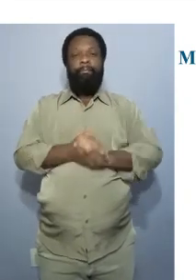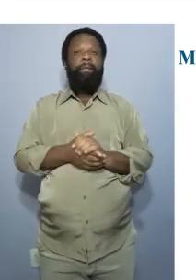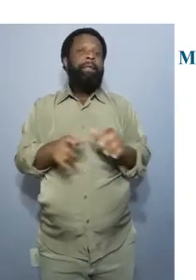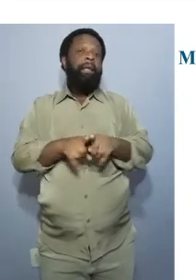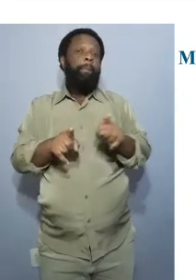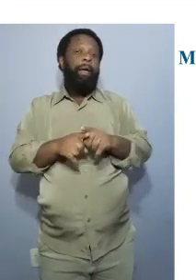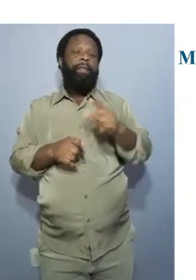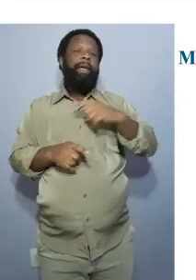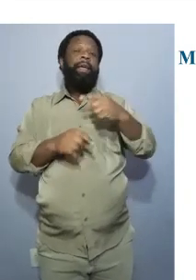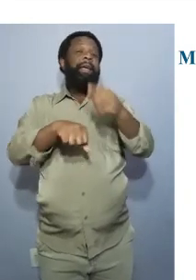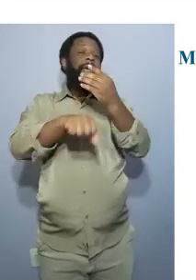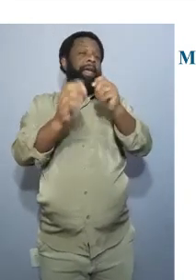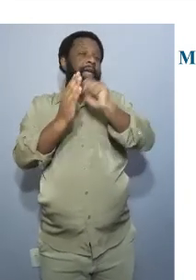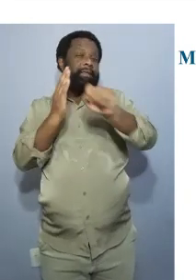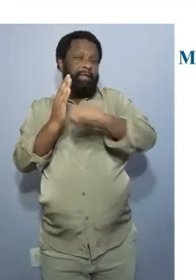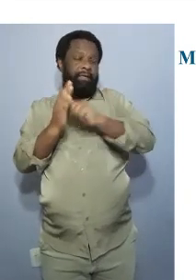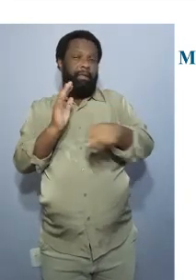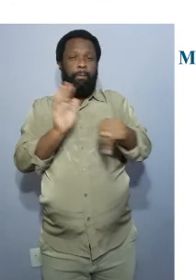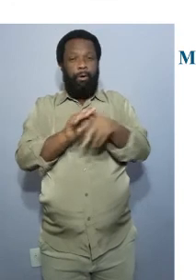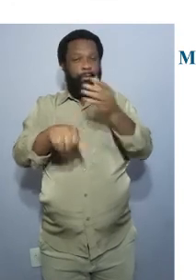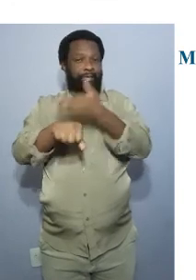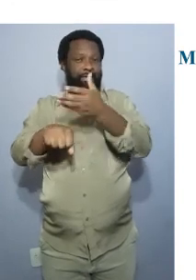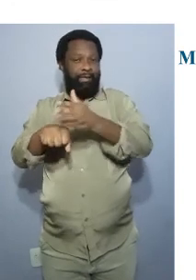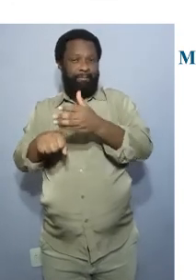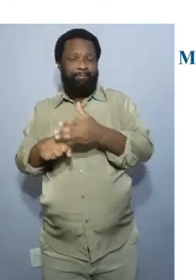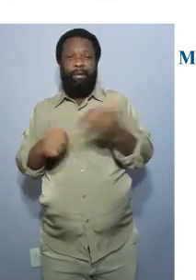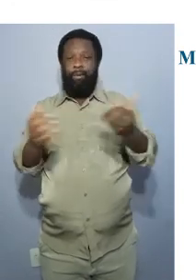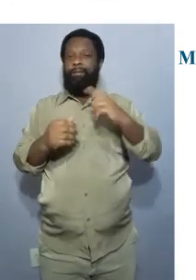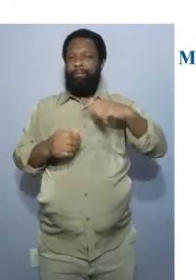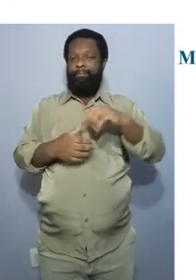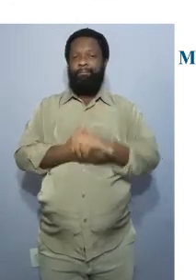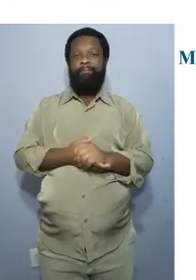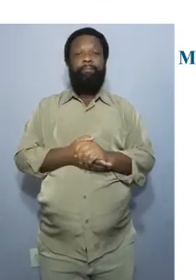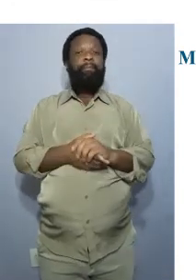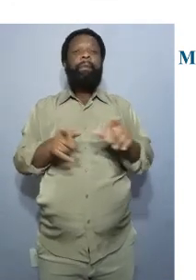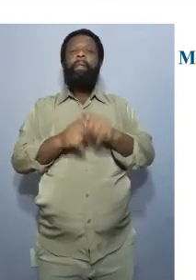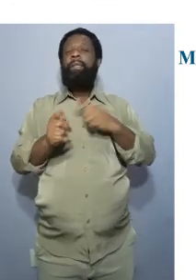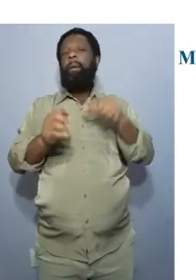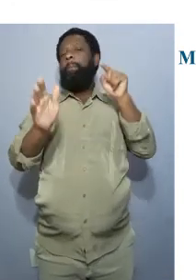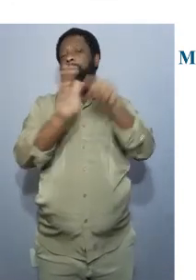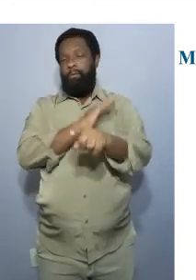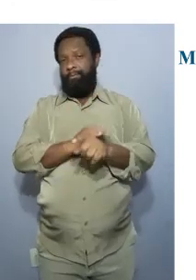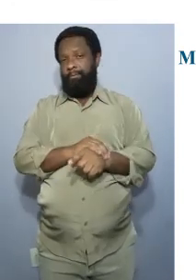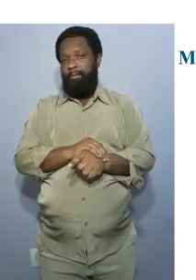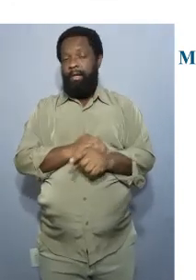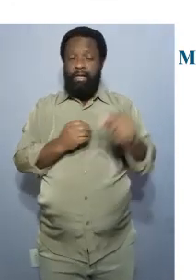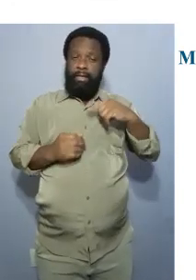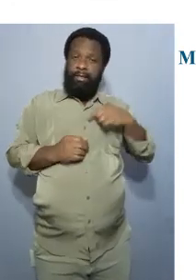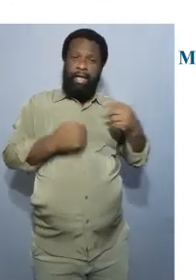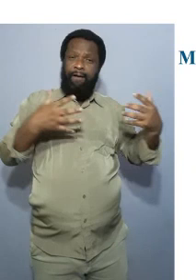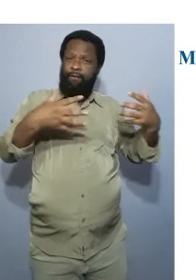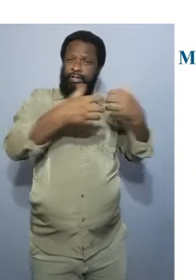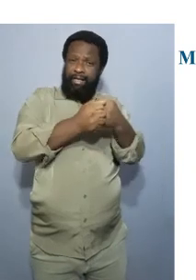E aí a gente tem mais alguns exercícios bem mais para praticar do que a gente tinha antes. E aí vem o questionamento.